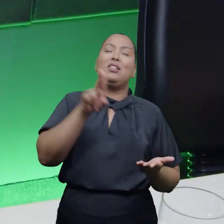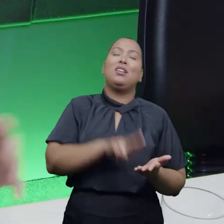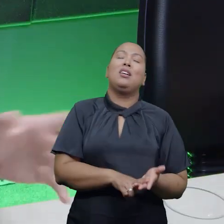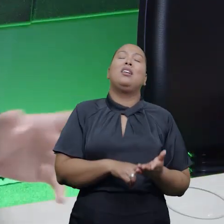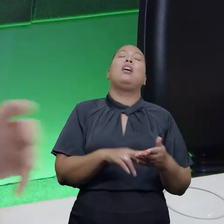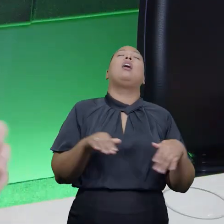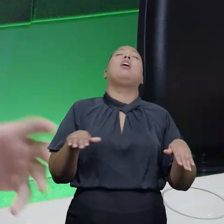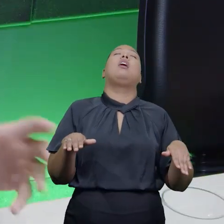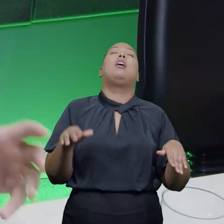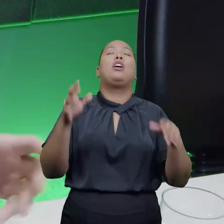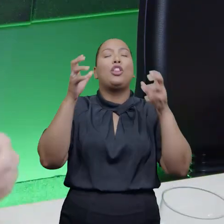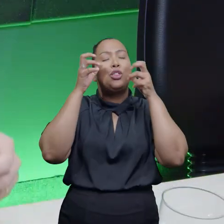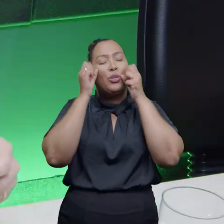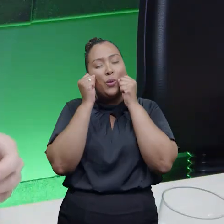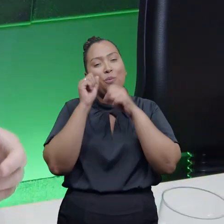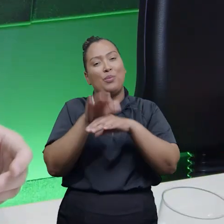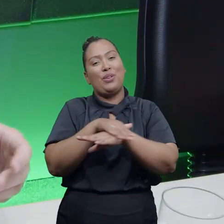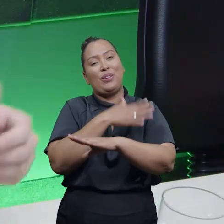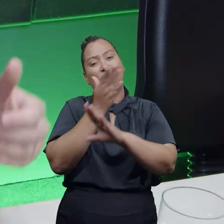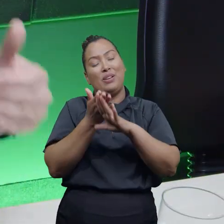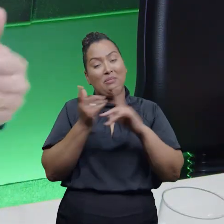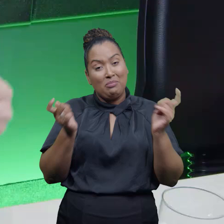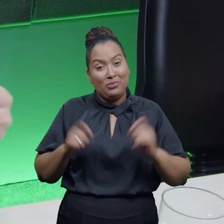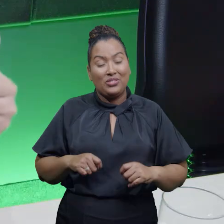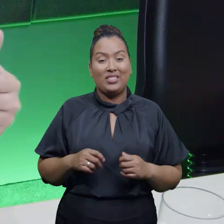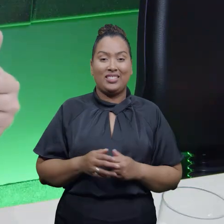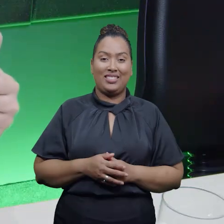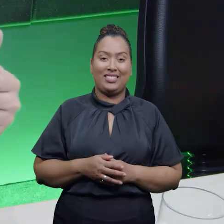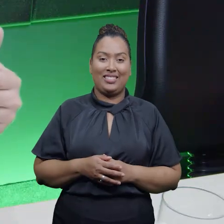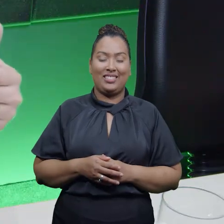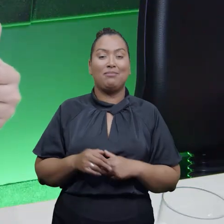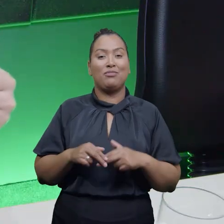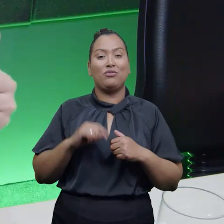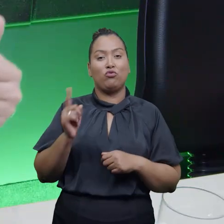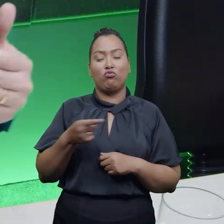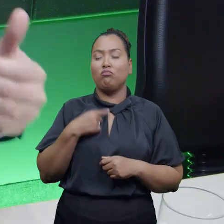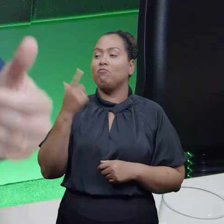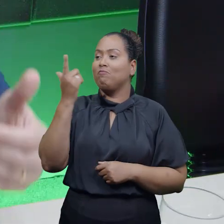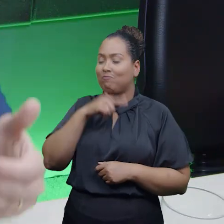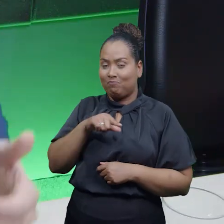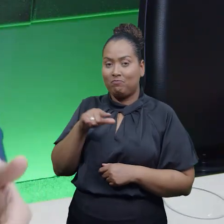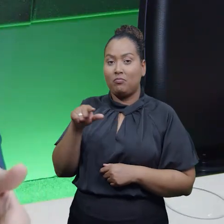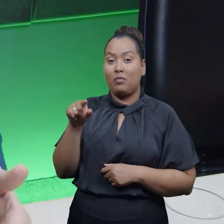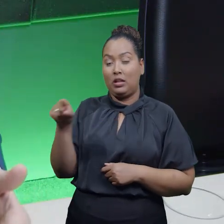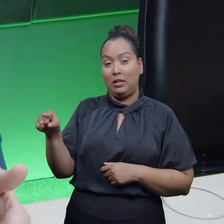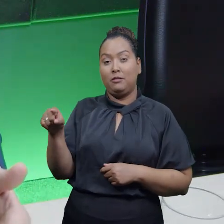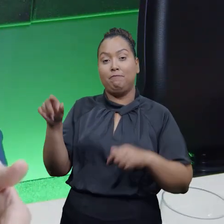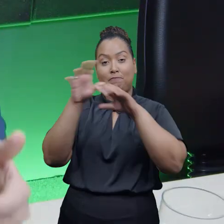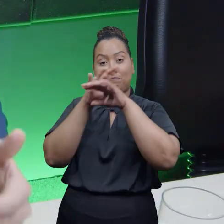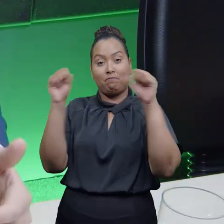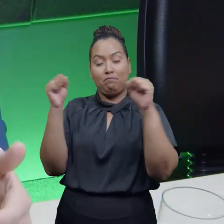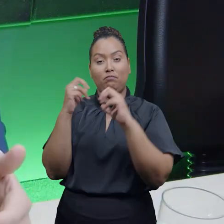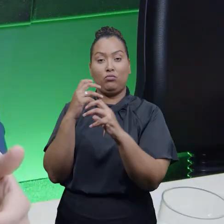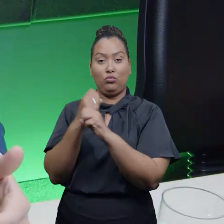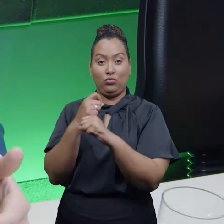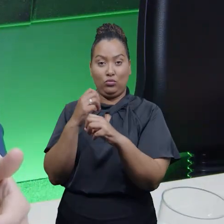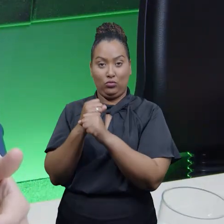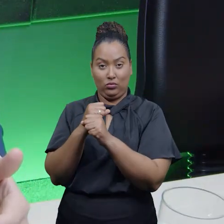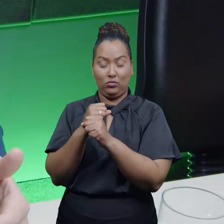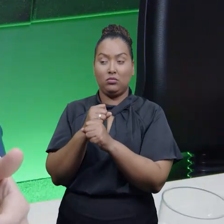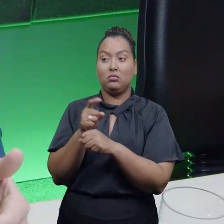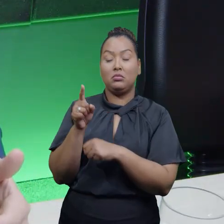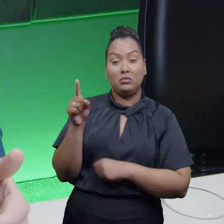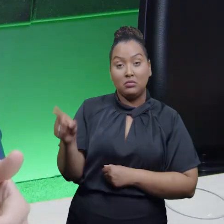noite ali. Então, eu acredito que essa parceria é importante por conta disso, porque nós conseguimos acionar o Tribunal de Contas e o Tribunal